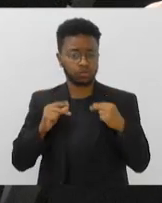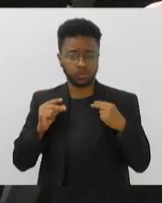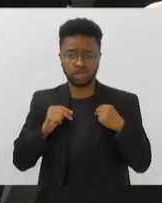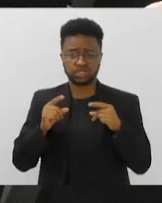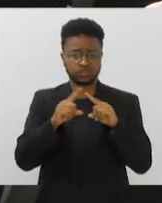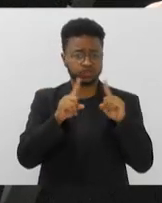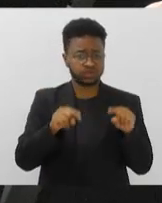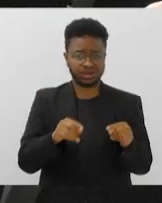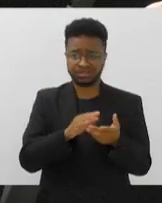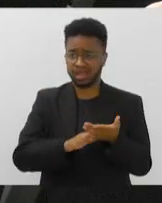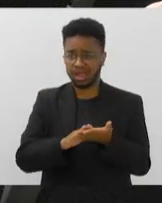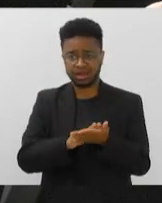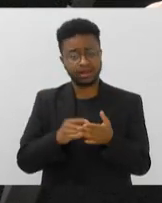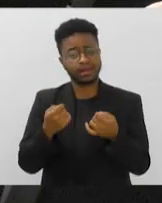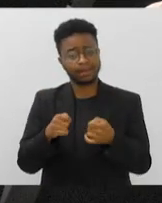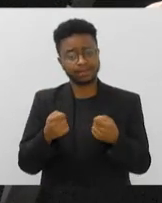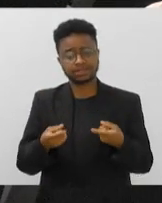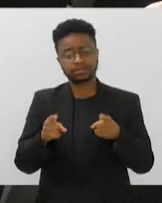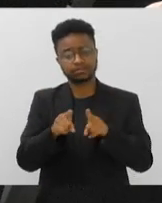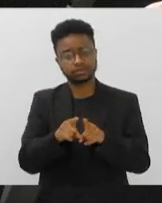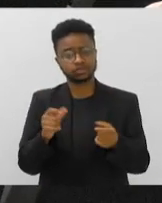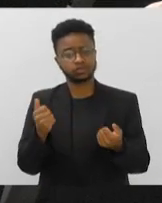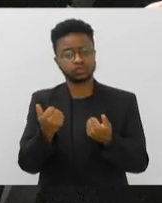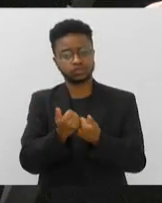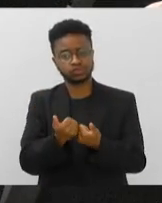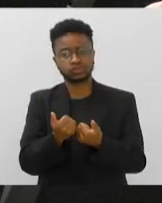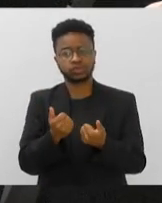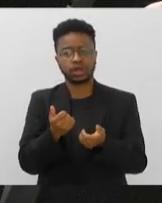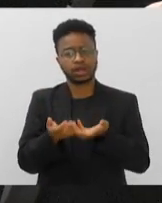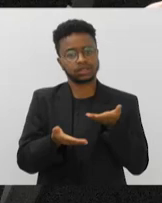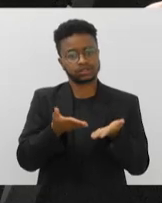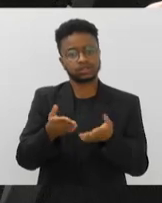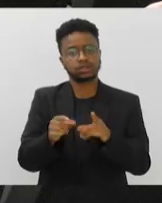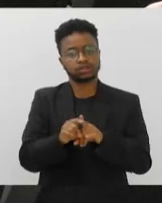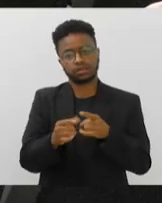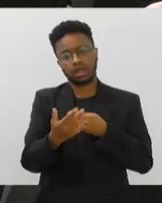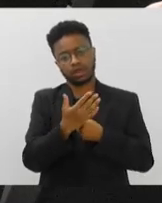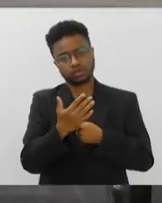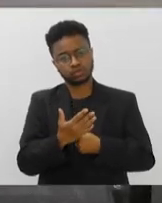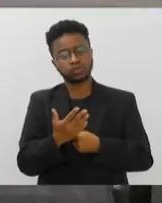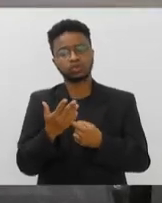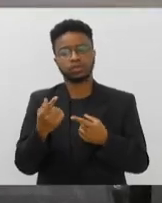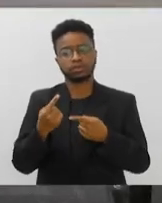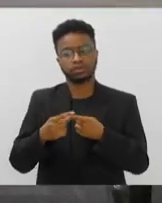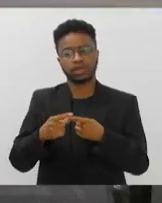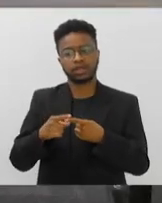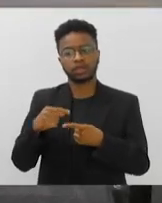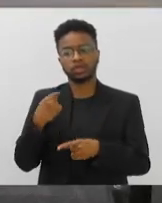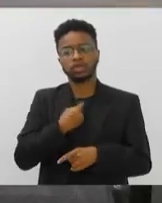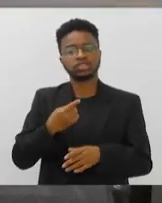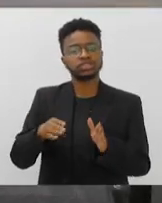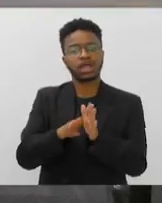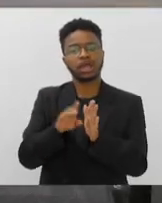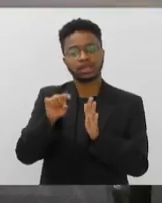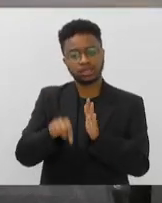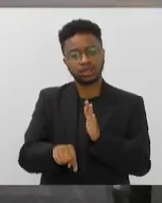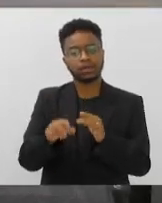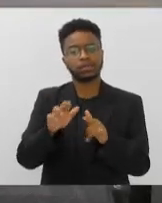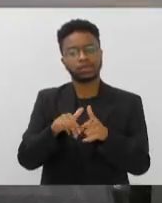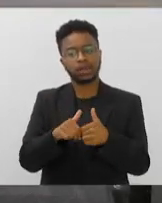a gente precisa muito da parceria com a assistência e ela vem colaborando com a gente a gente tá aqui a gente precisou da assistência também